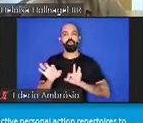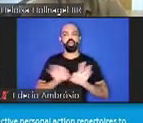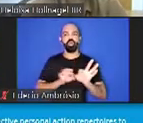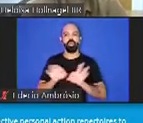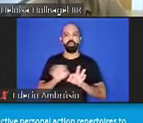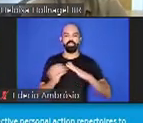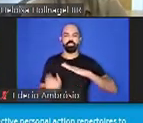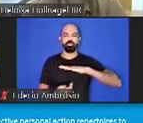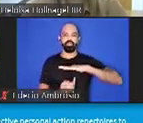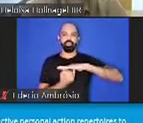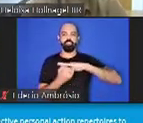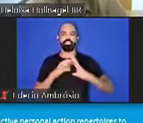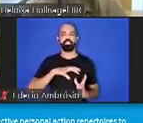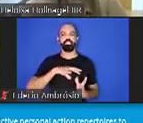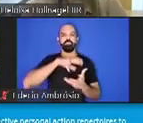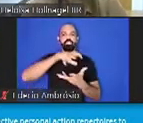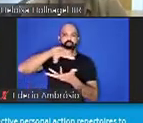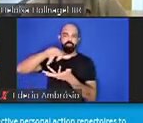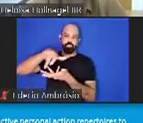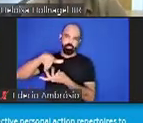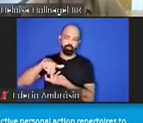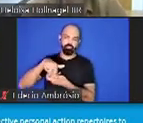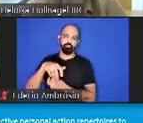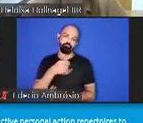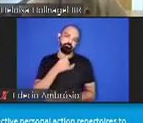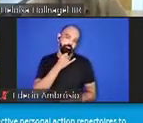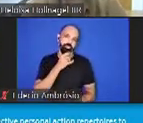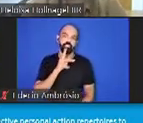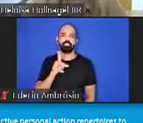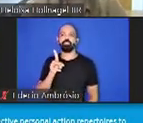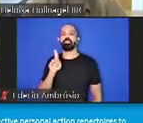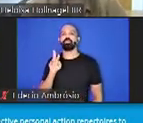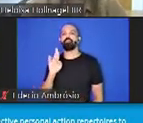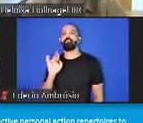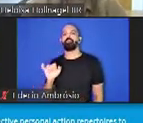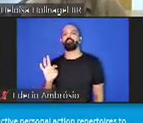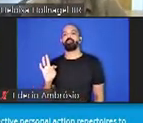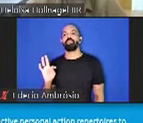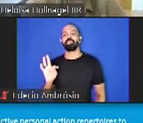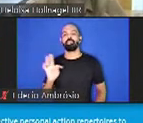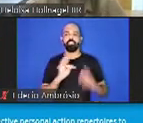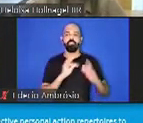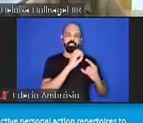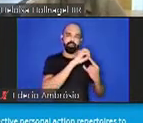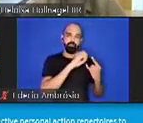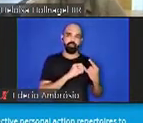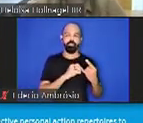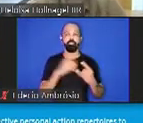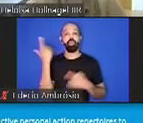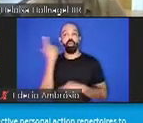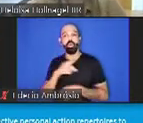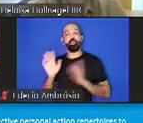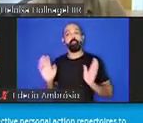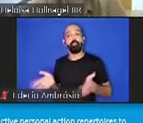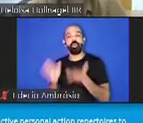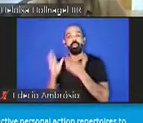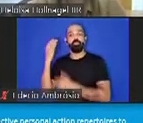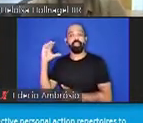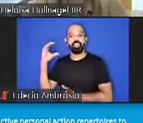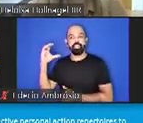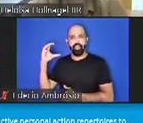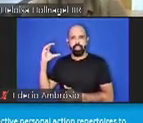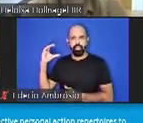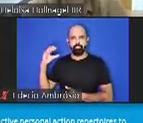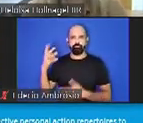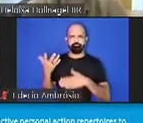de internacionalização, como o PRINT da Fiocruz, porque eles conseguem promover a ciência de forma